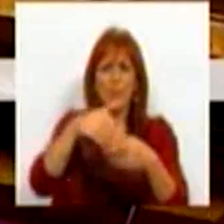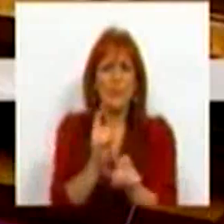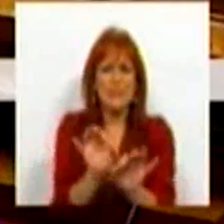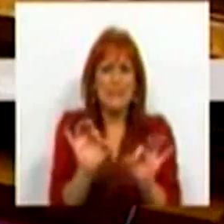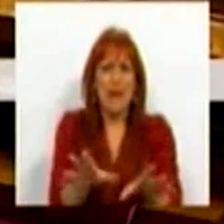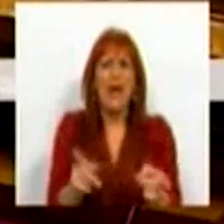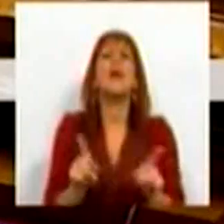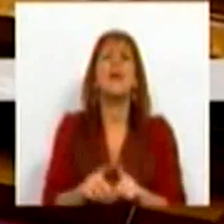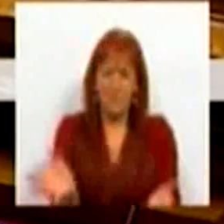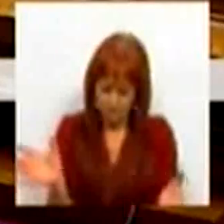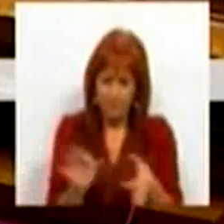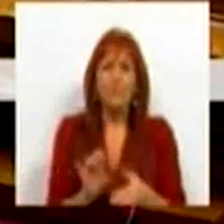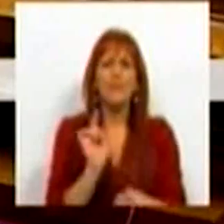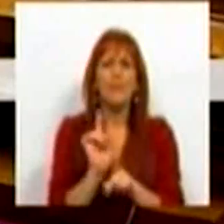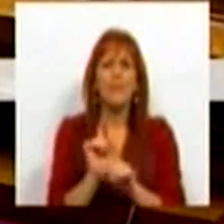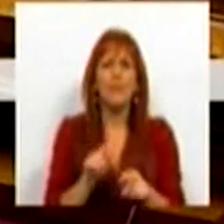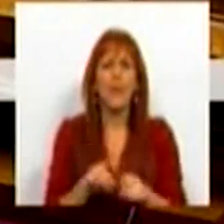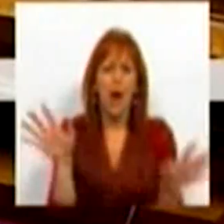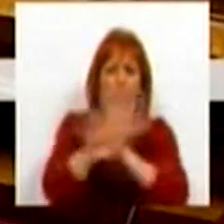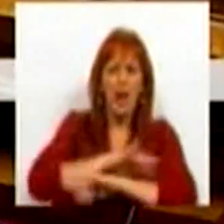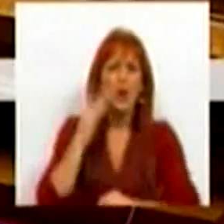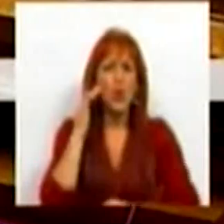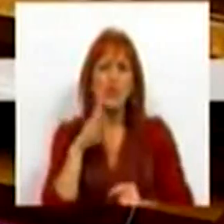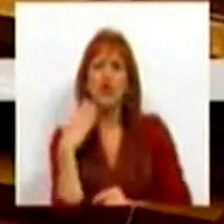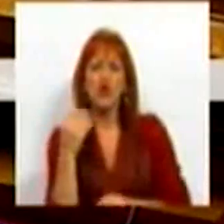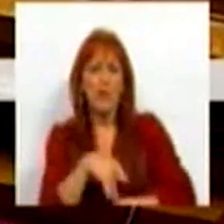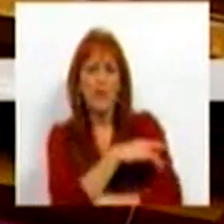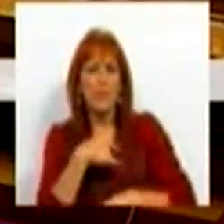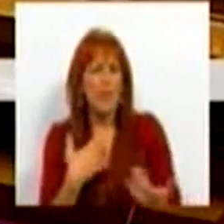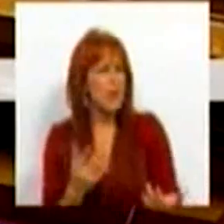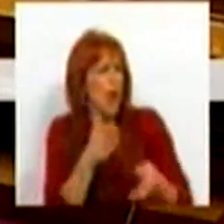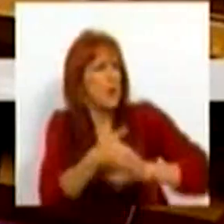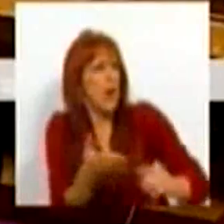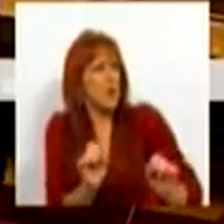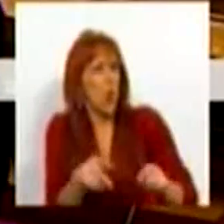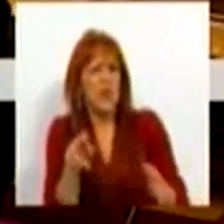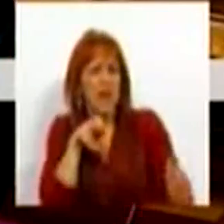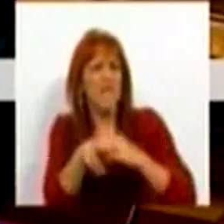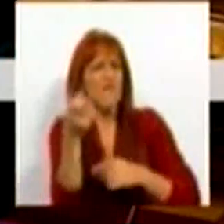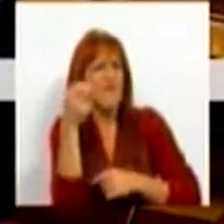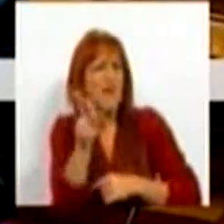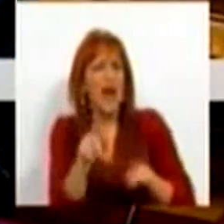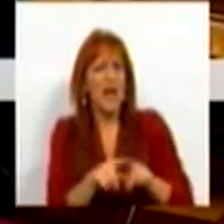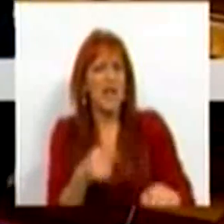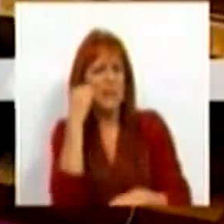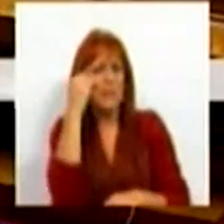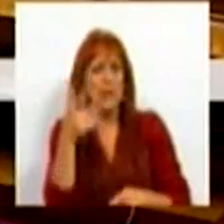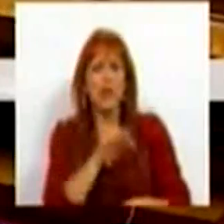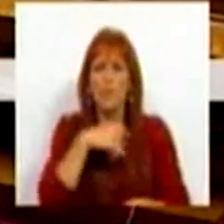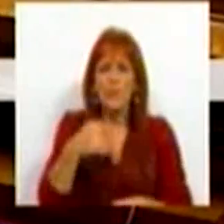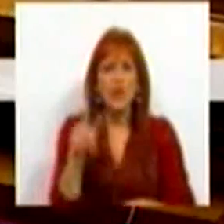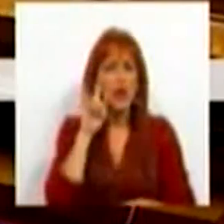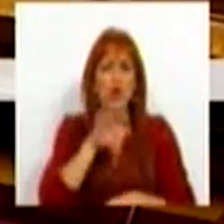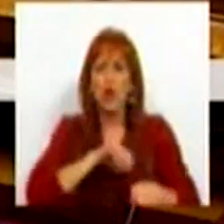também, adicionalmente, ao camuflar o número de jovens médicos que não têm acesso a uma vaga de especialidade. Senhor